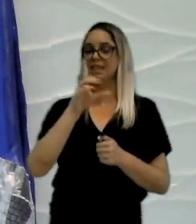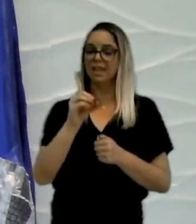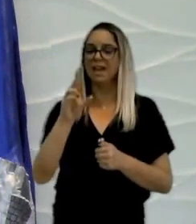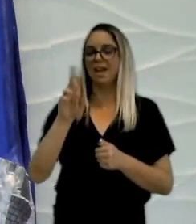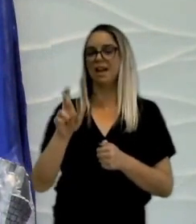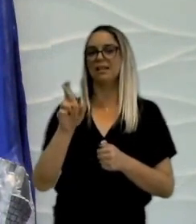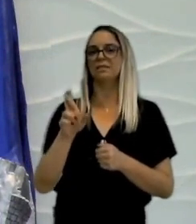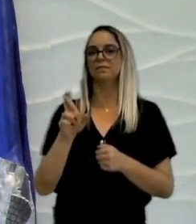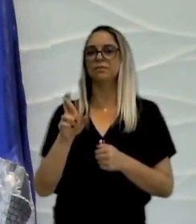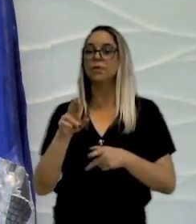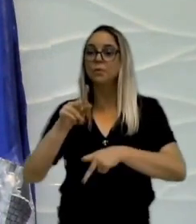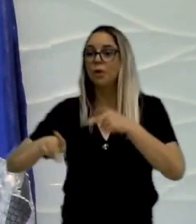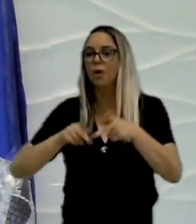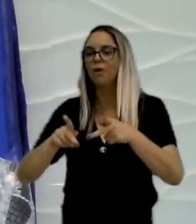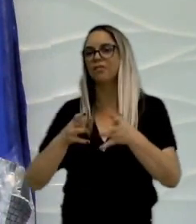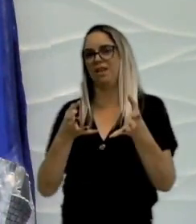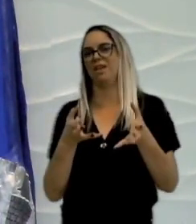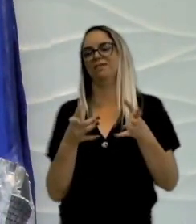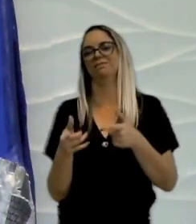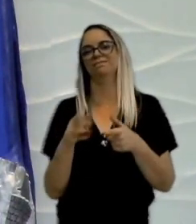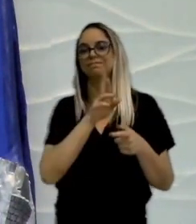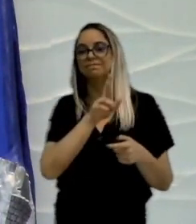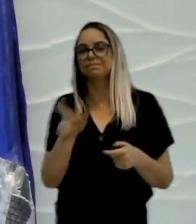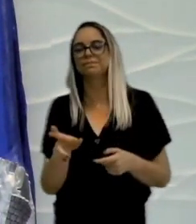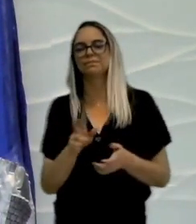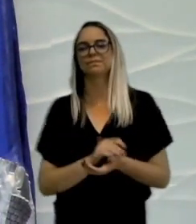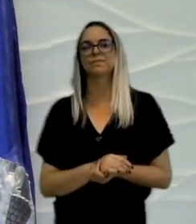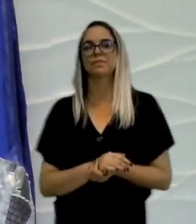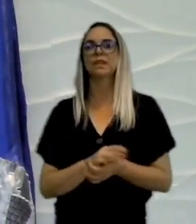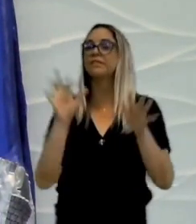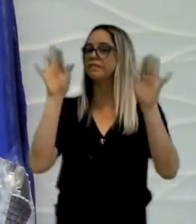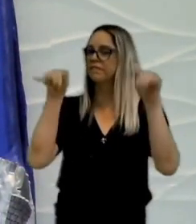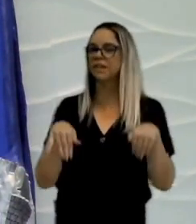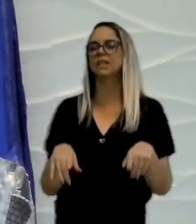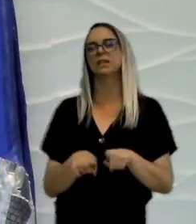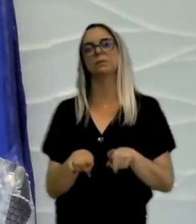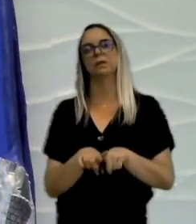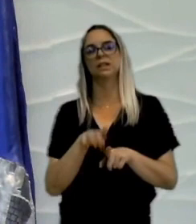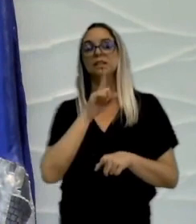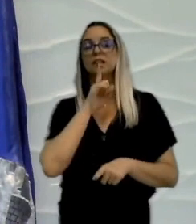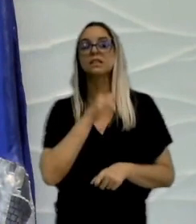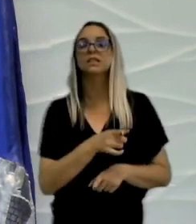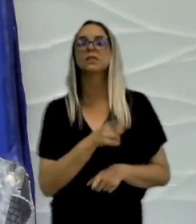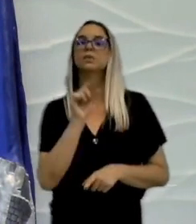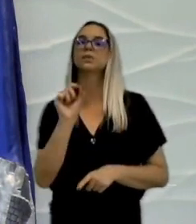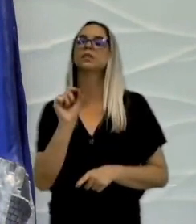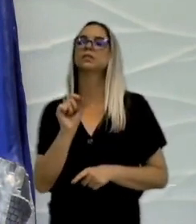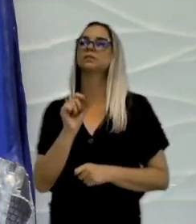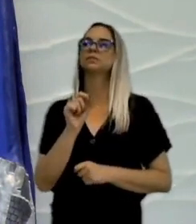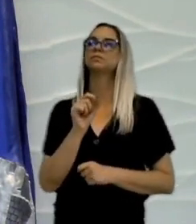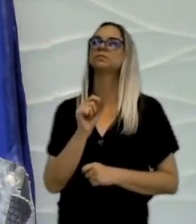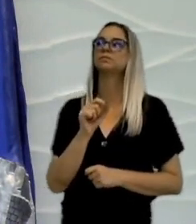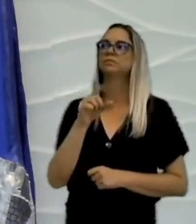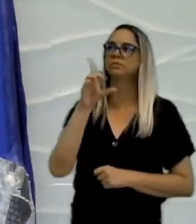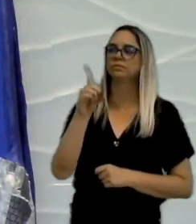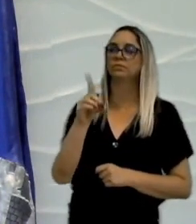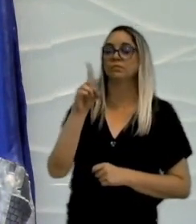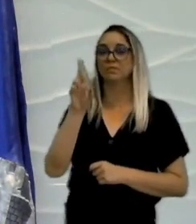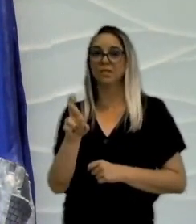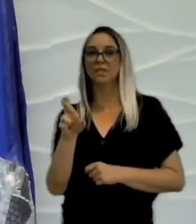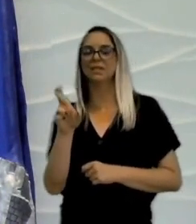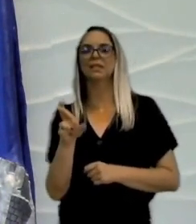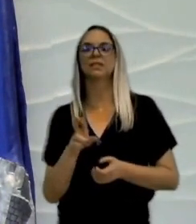o pleito da população do nosso município. E por fim, nessa mesma indicação, tem também uma indicação ao DR que